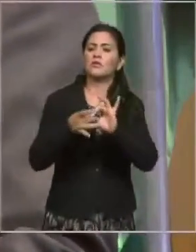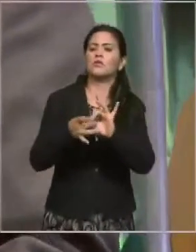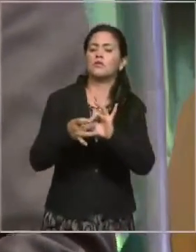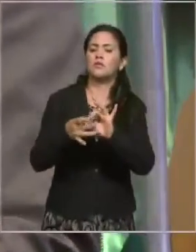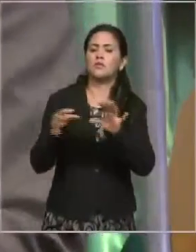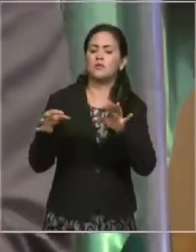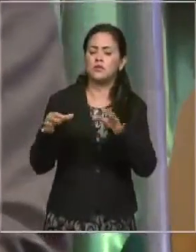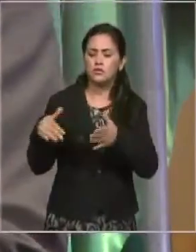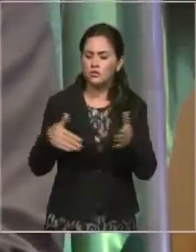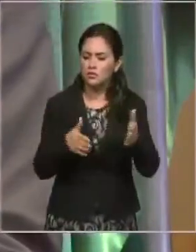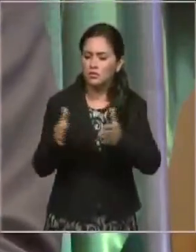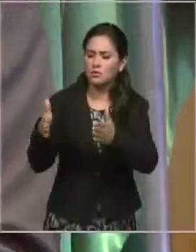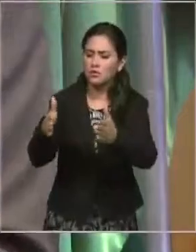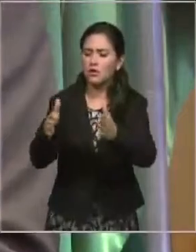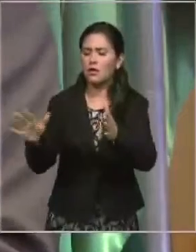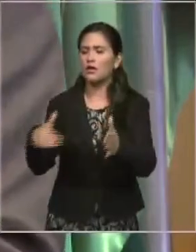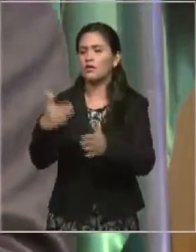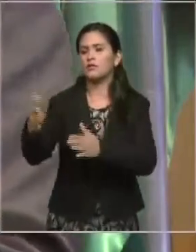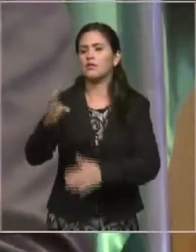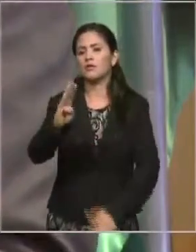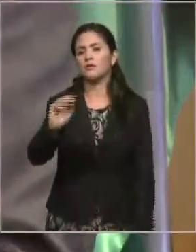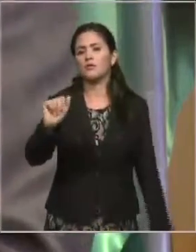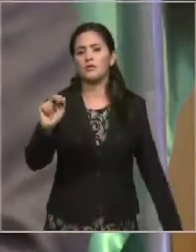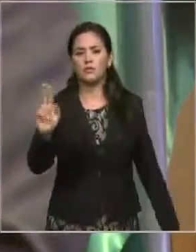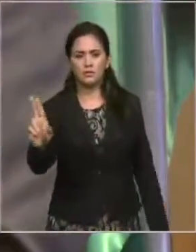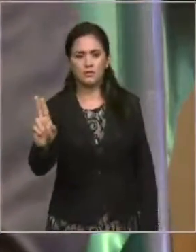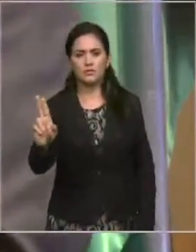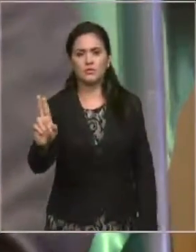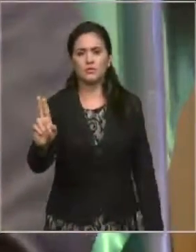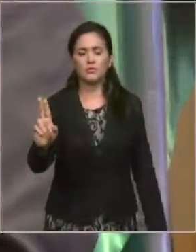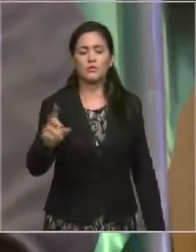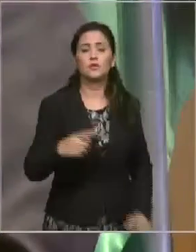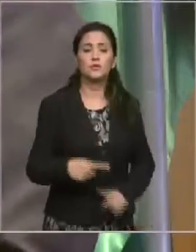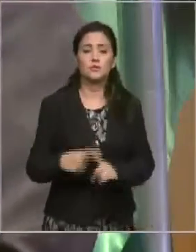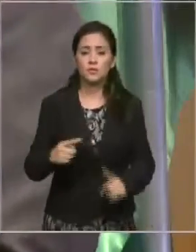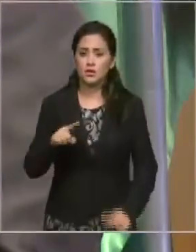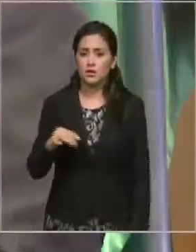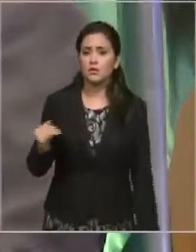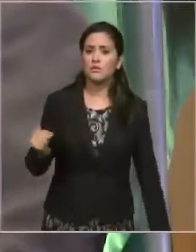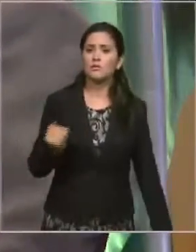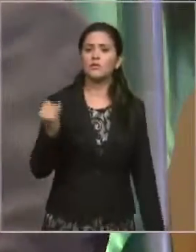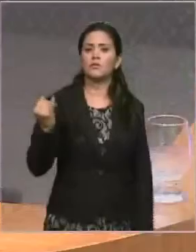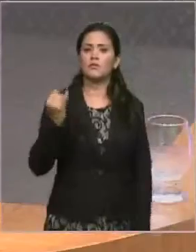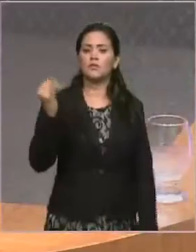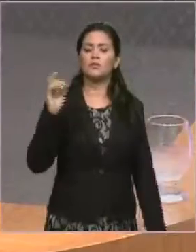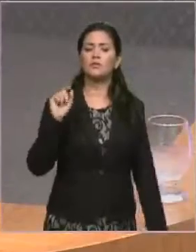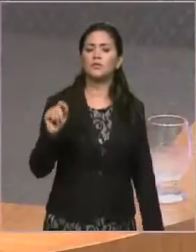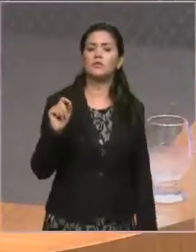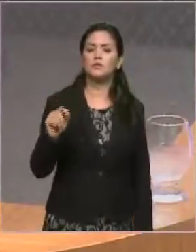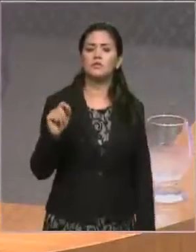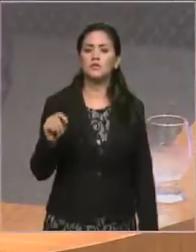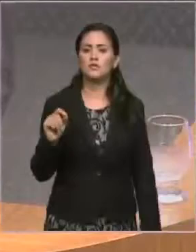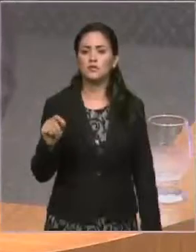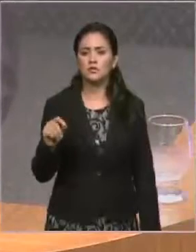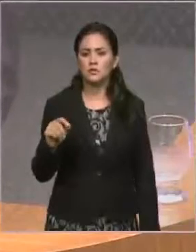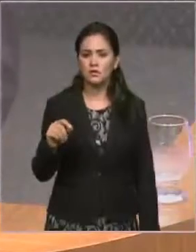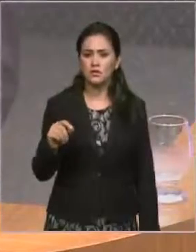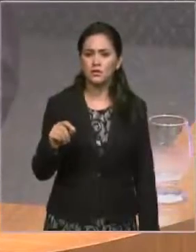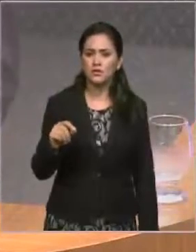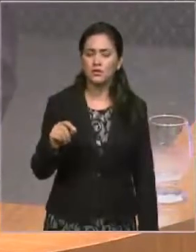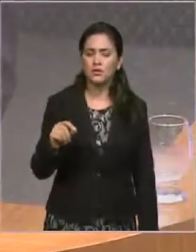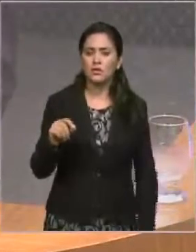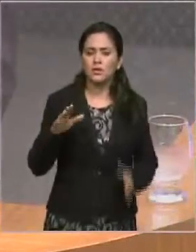mas é importante, de primeiro momento, tirar a BR-316 de dentro do nosso município, que, inclusive,